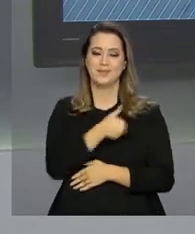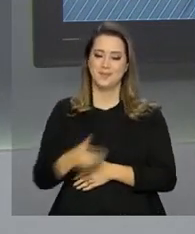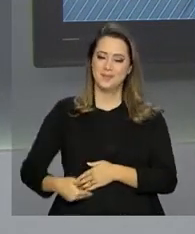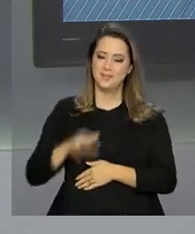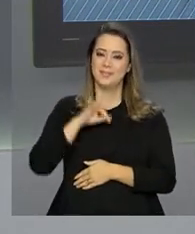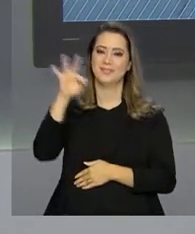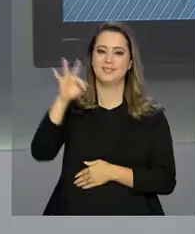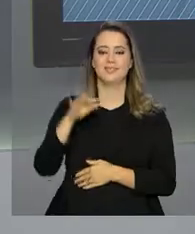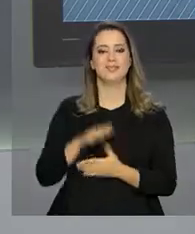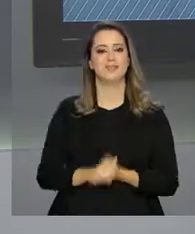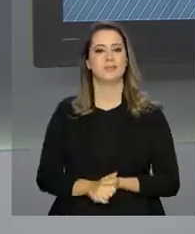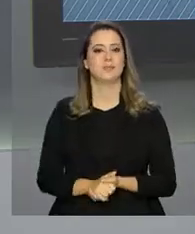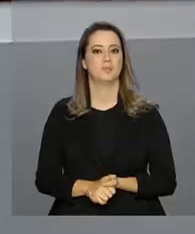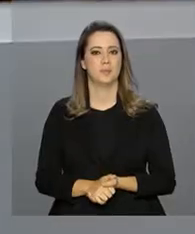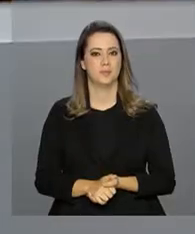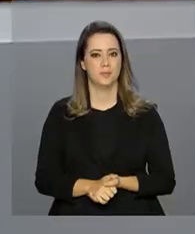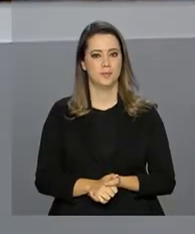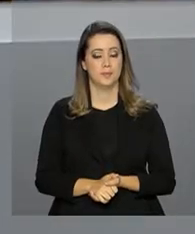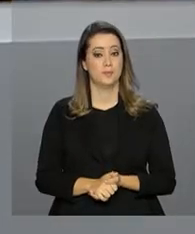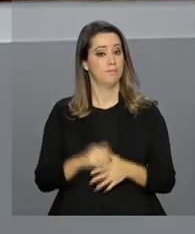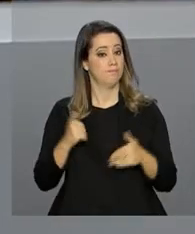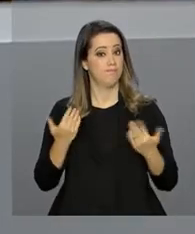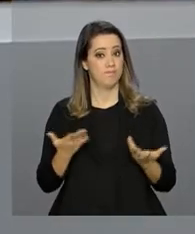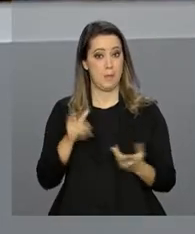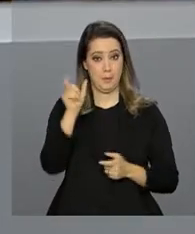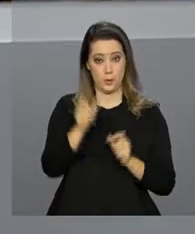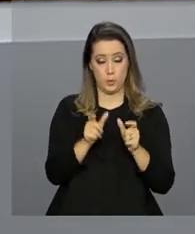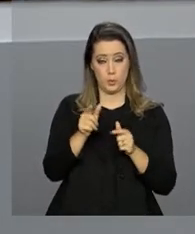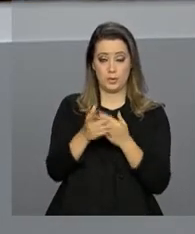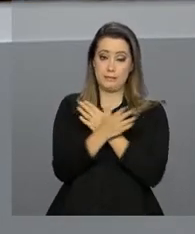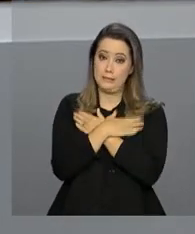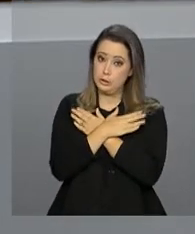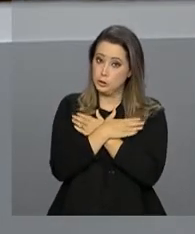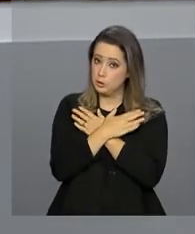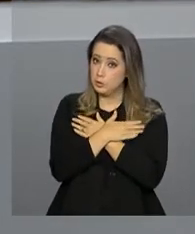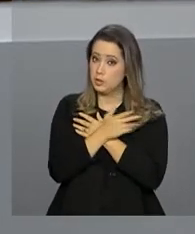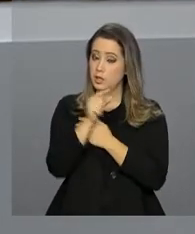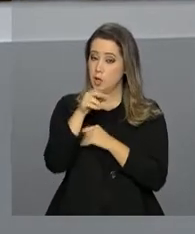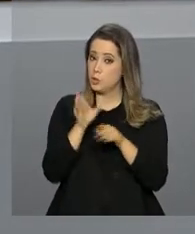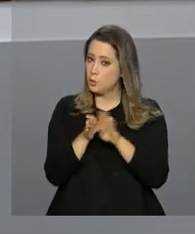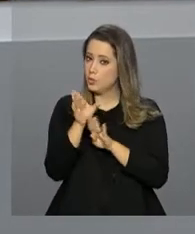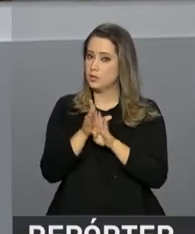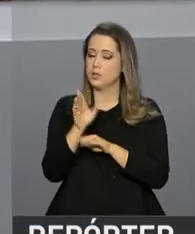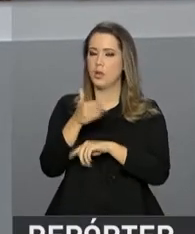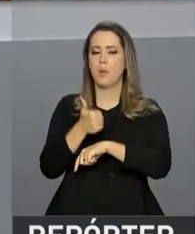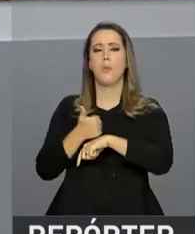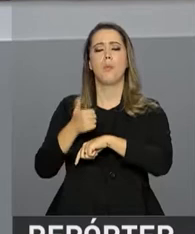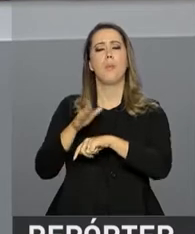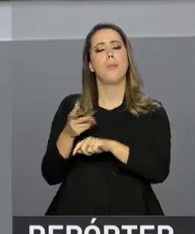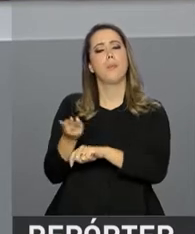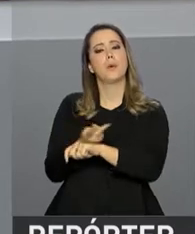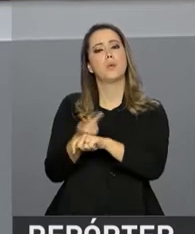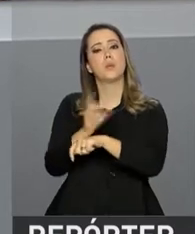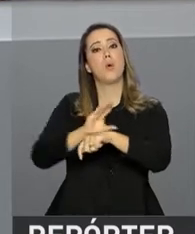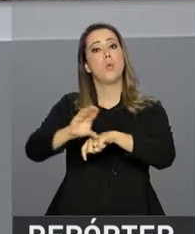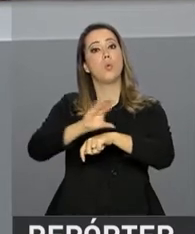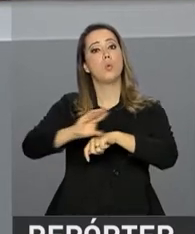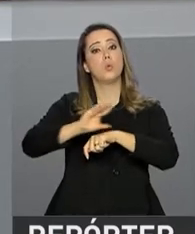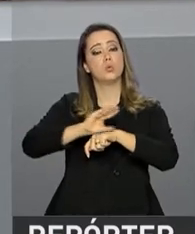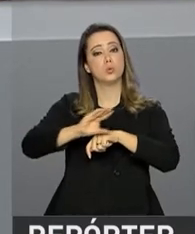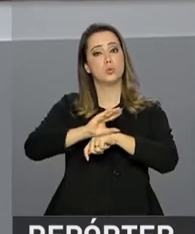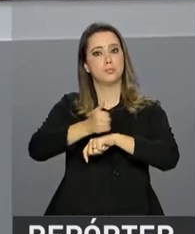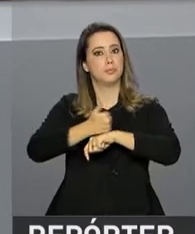federal no repórter NBR. Para quem está fora do mercado de trabalho, uma dica é buscar um curso profissional para